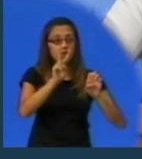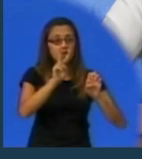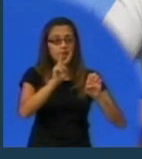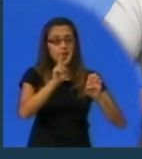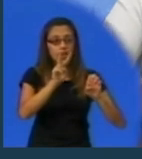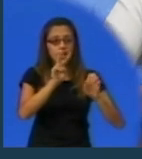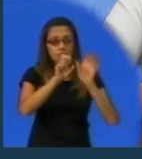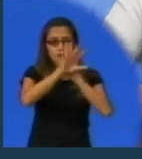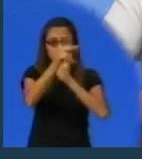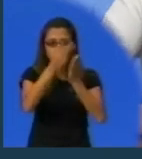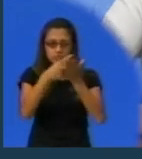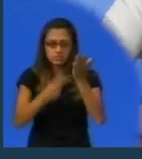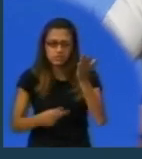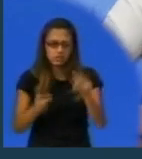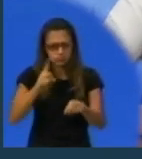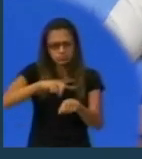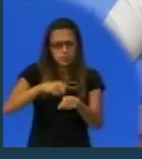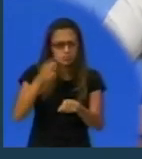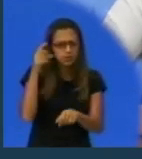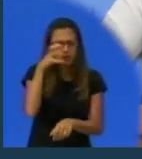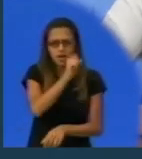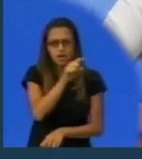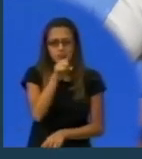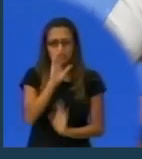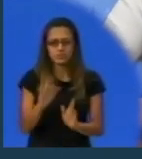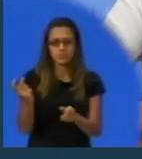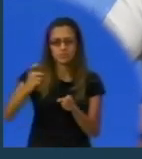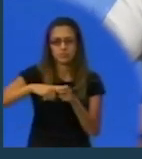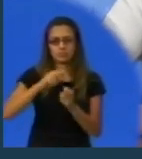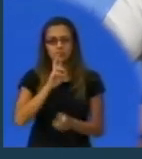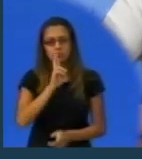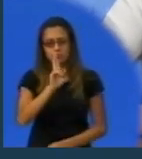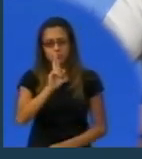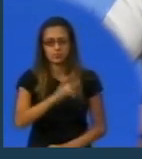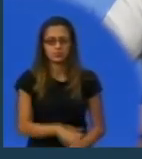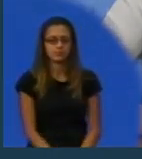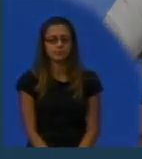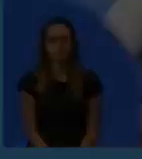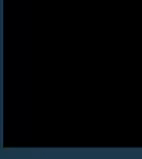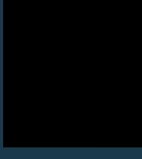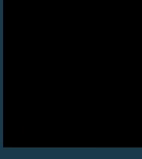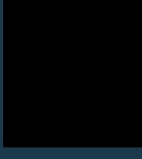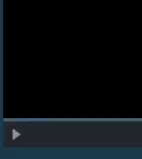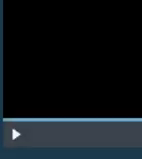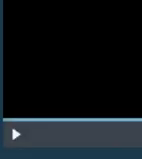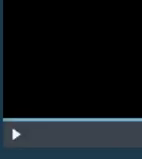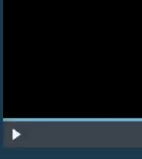curva D. Vou te dar um tempo para você resolver essa questão e voltamos a seguir com a resposta.